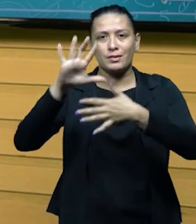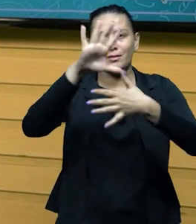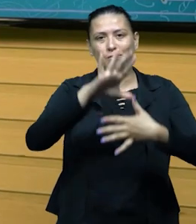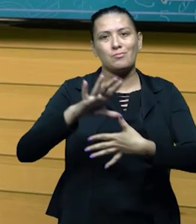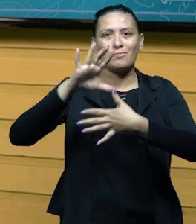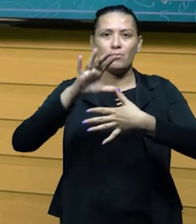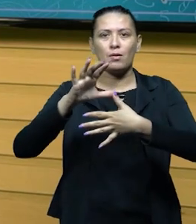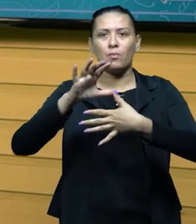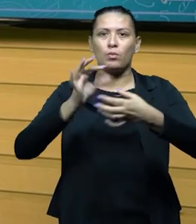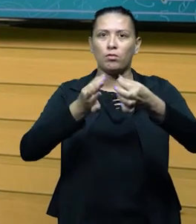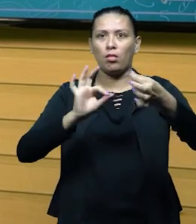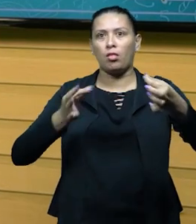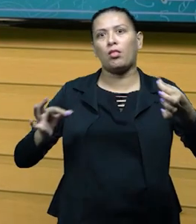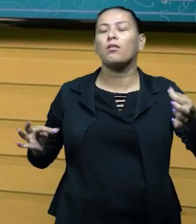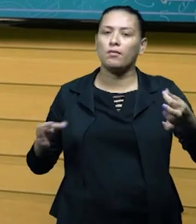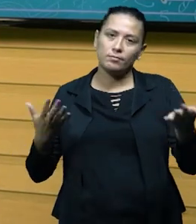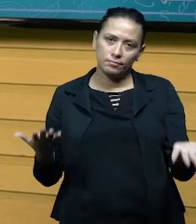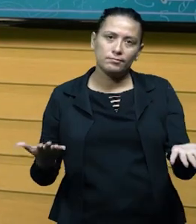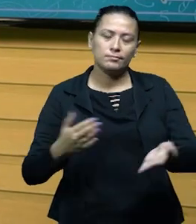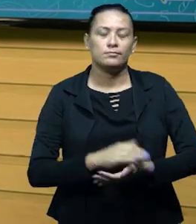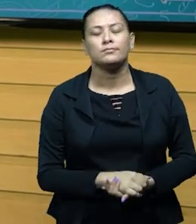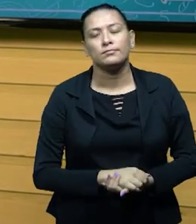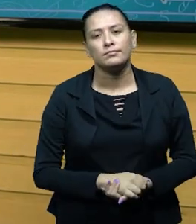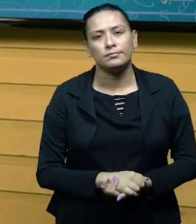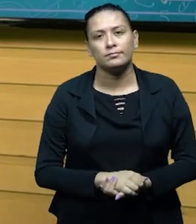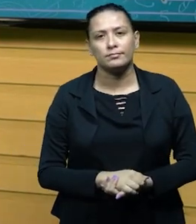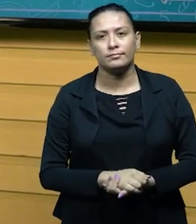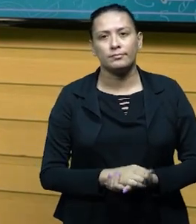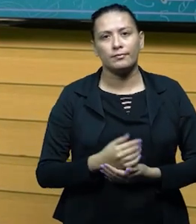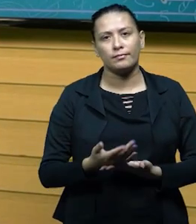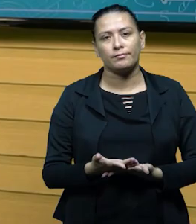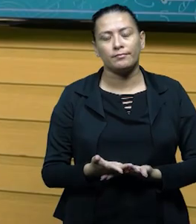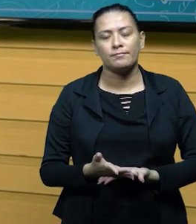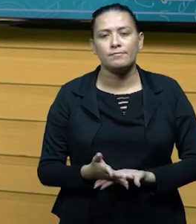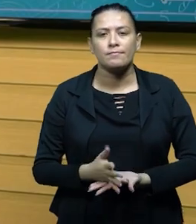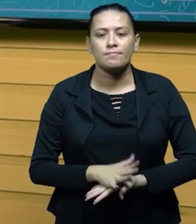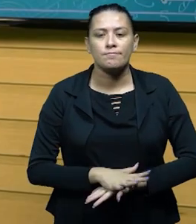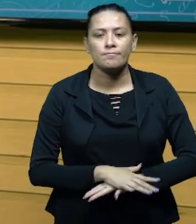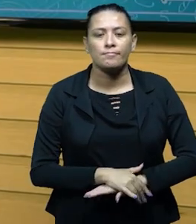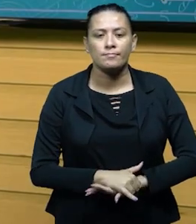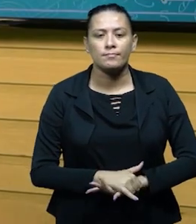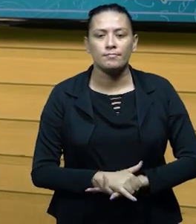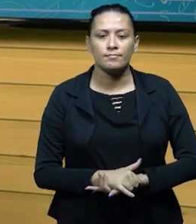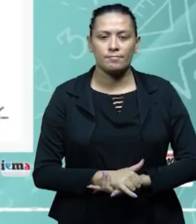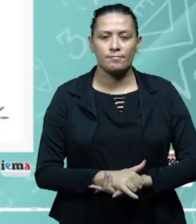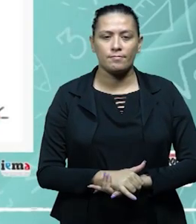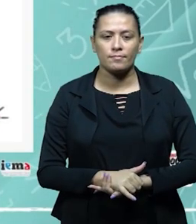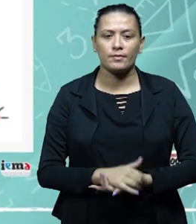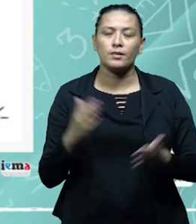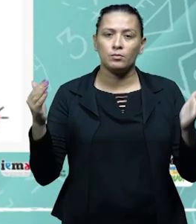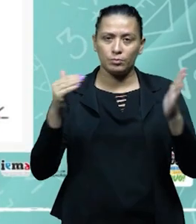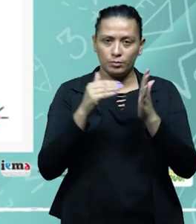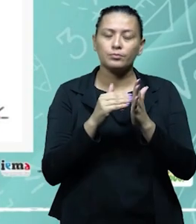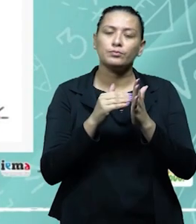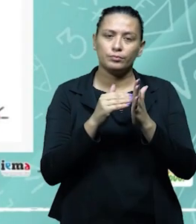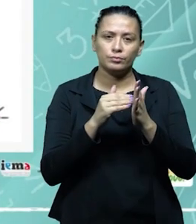muito grande em muito detalhado em informações porque aí vai perder eh o significado do mapa mental e